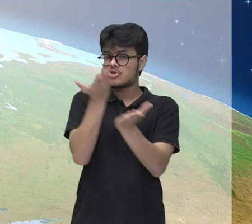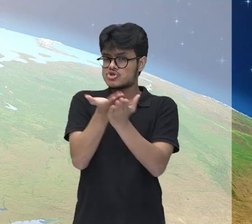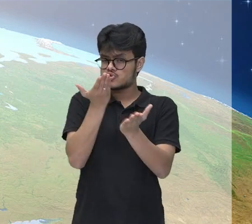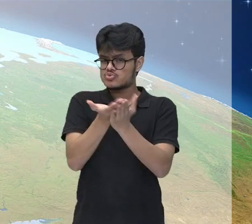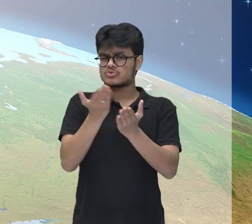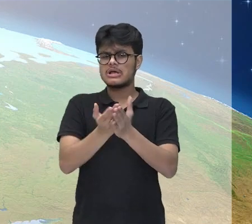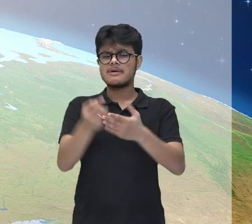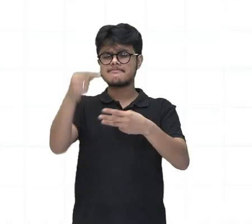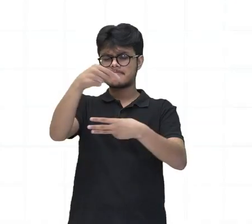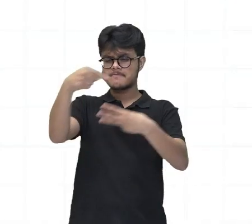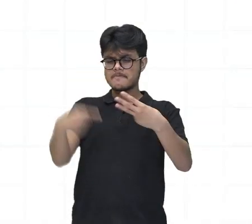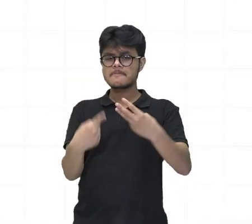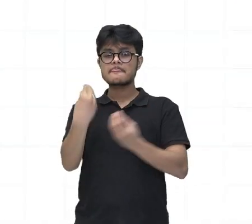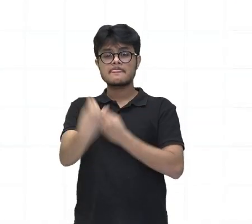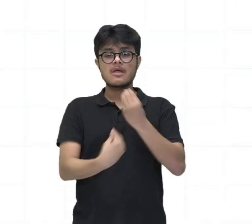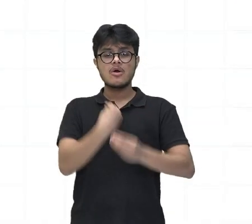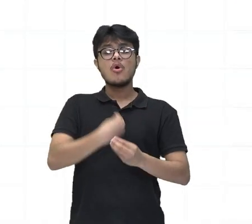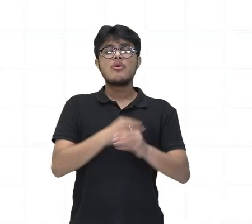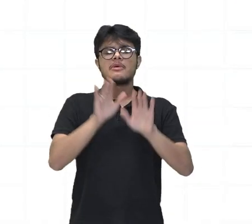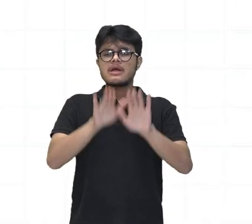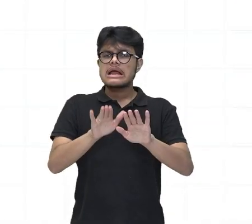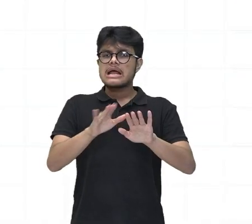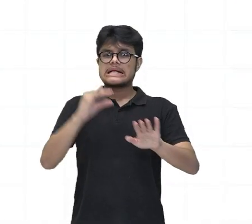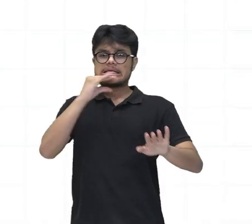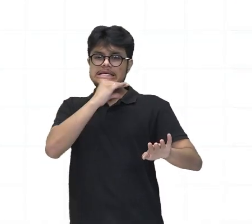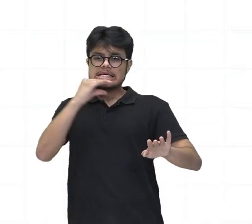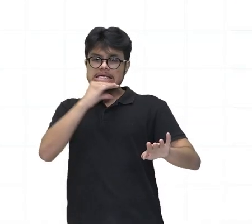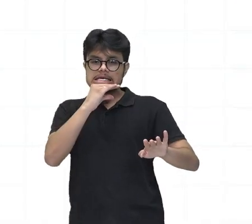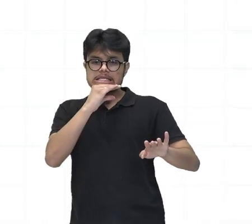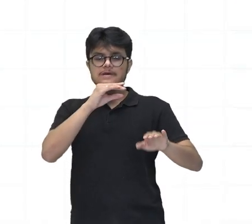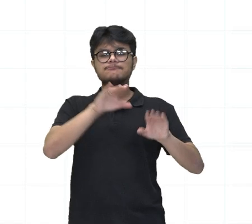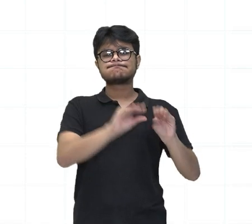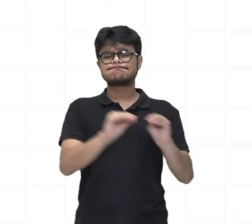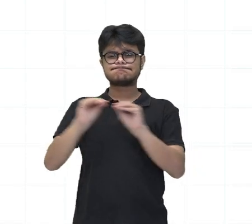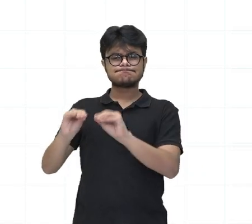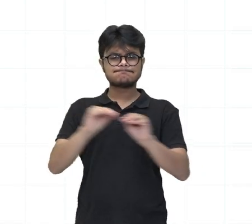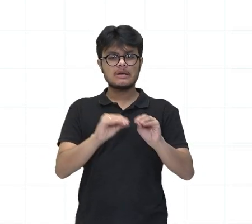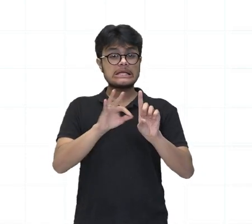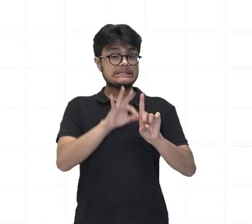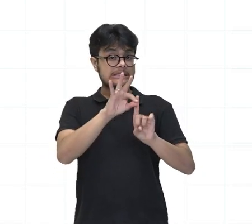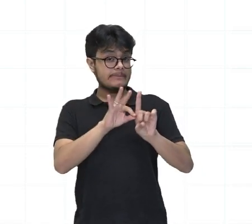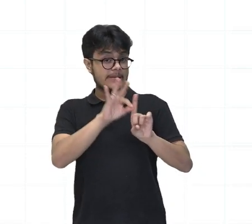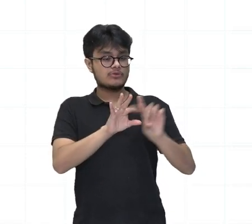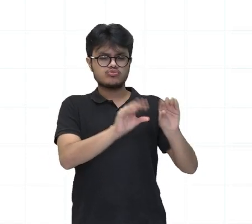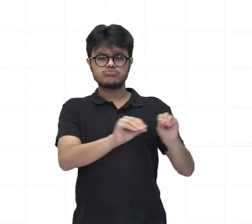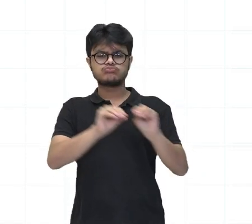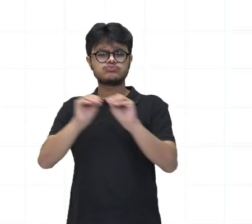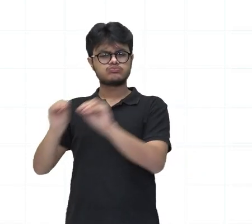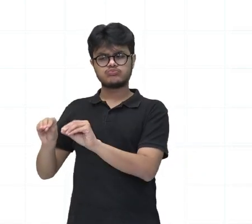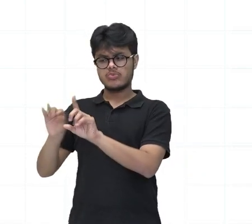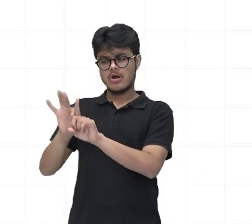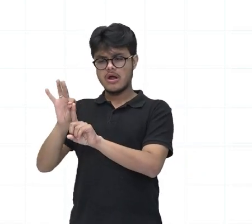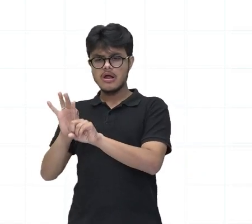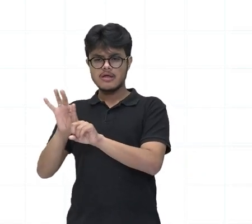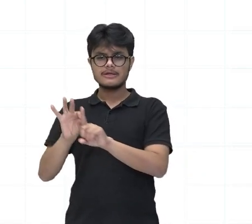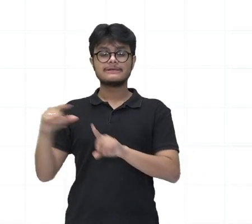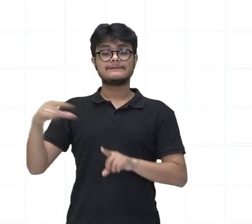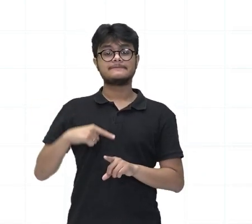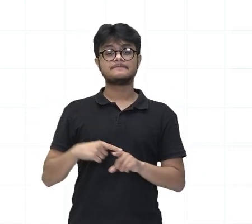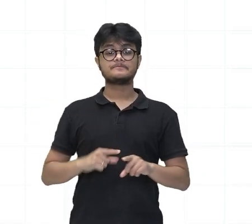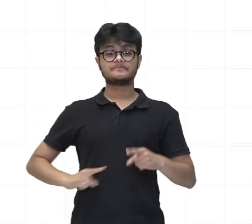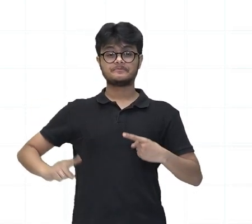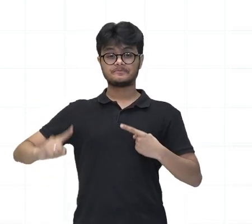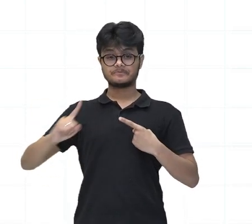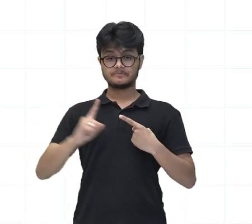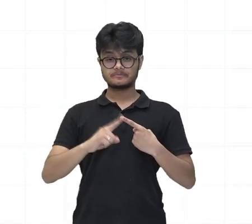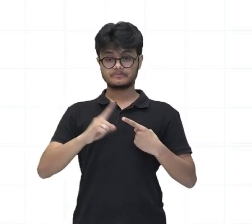sobre os processos, né, de transferência de calor, que é a condução térmica, tá? A convecção e